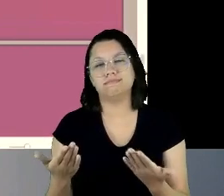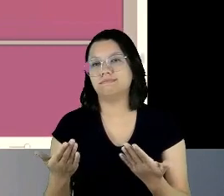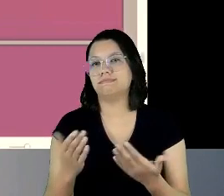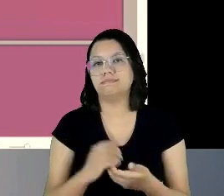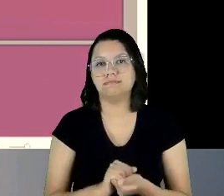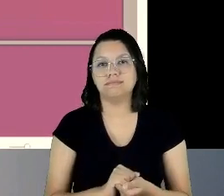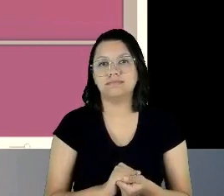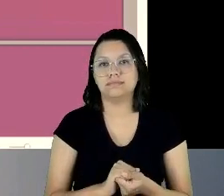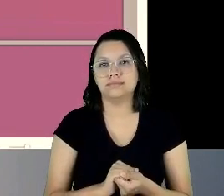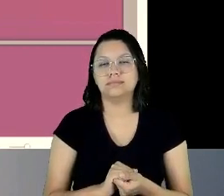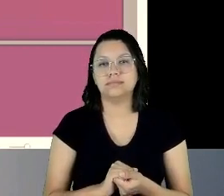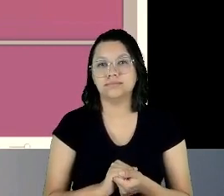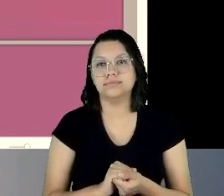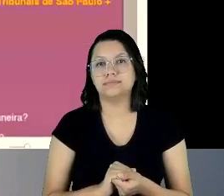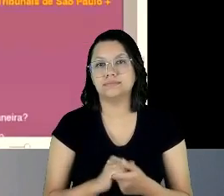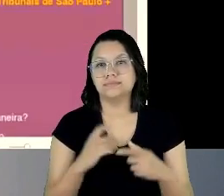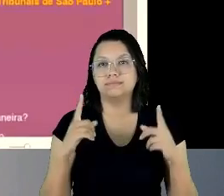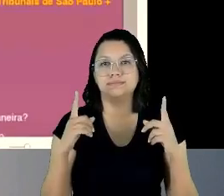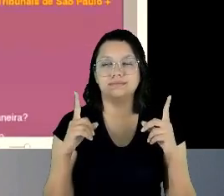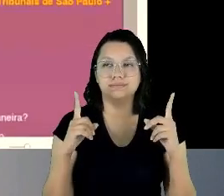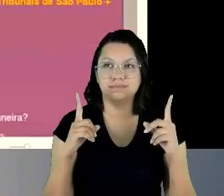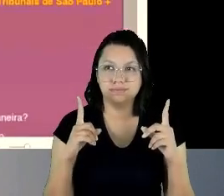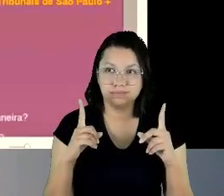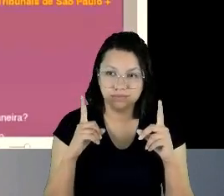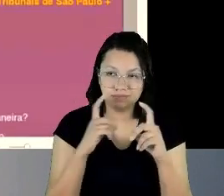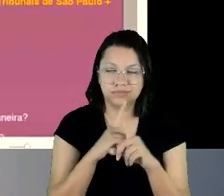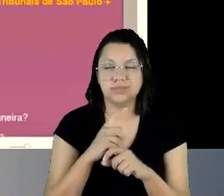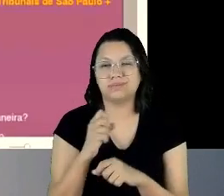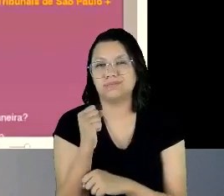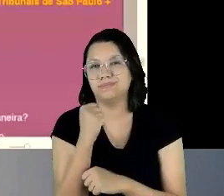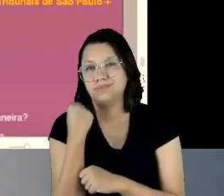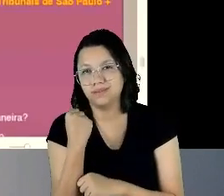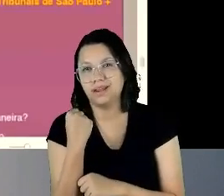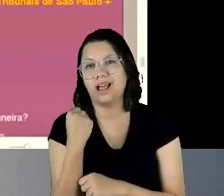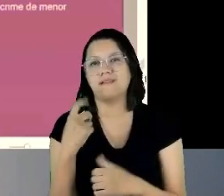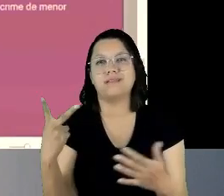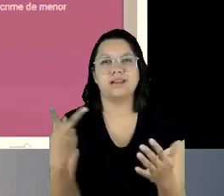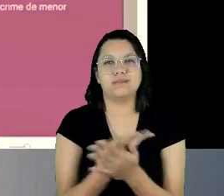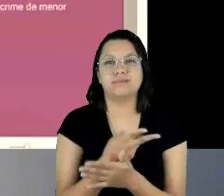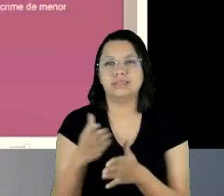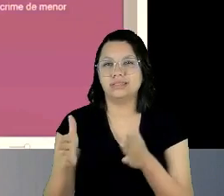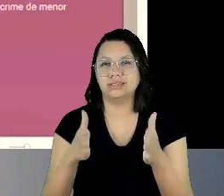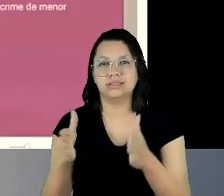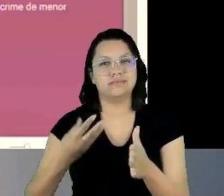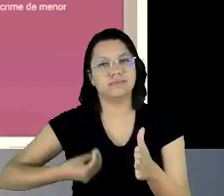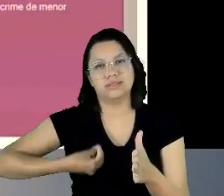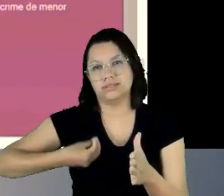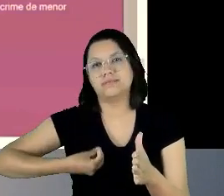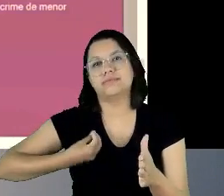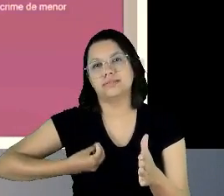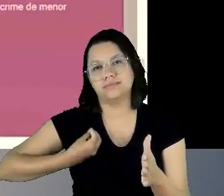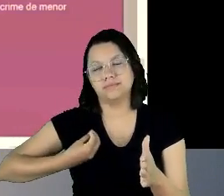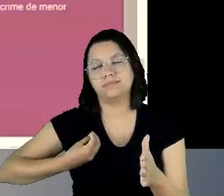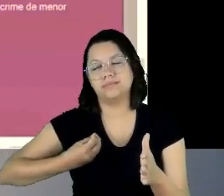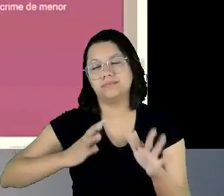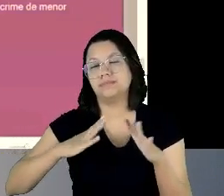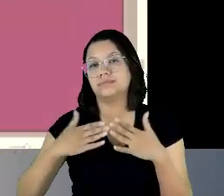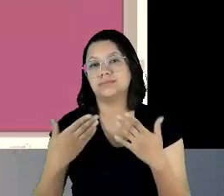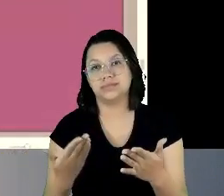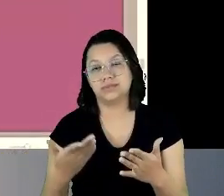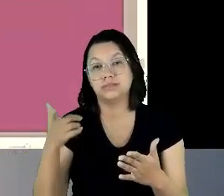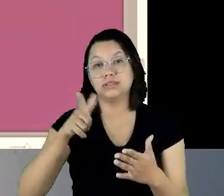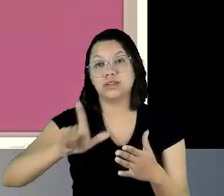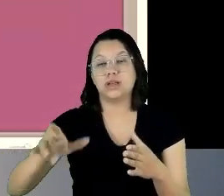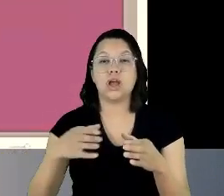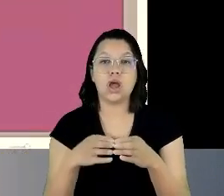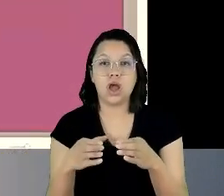Então, é extremamente grave que isso aconteça nessa fase também da vida, né? Então,